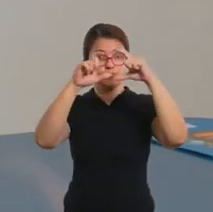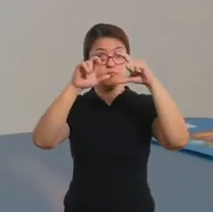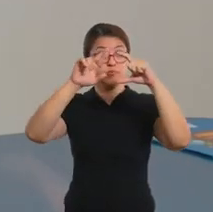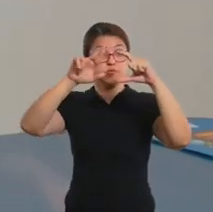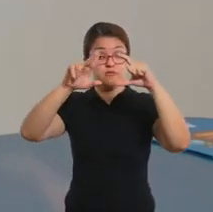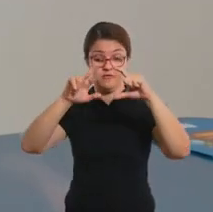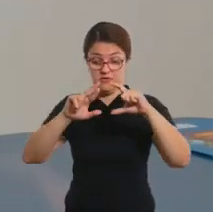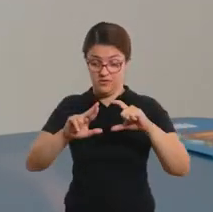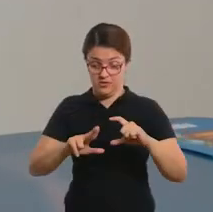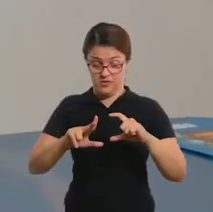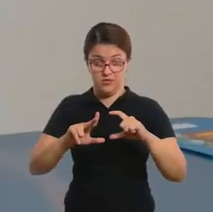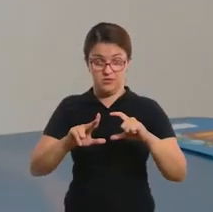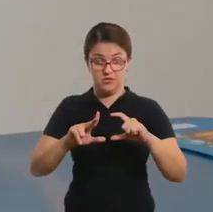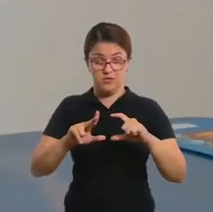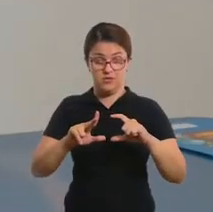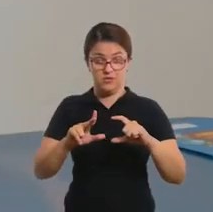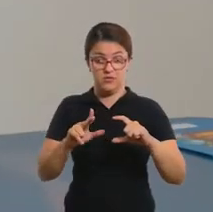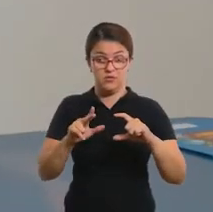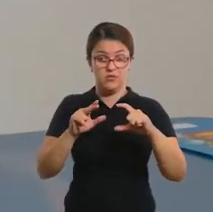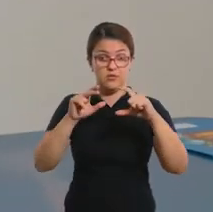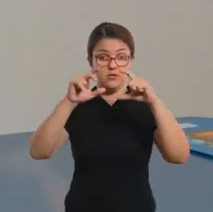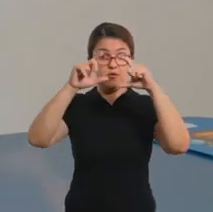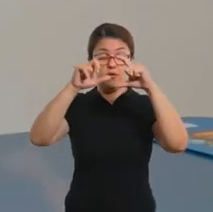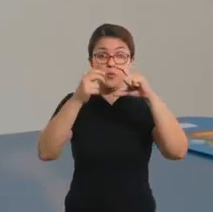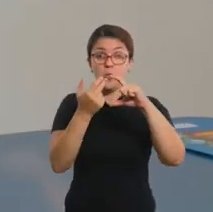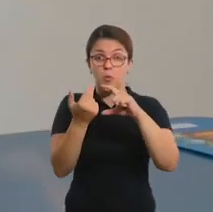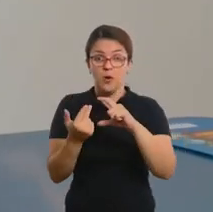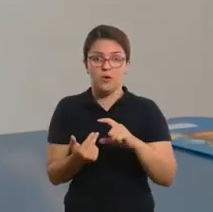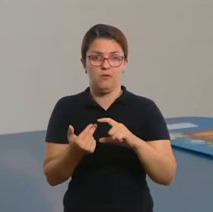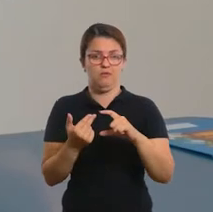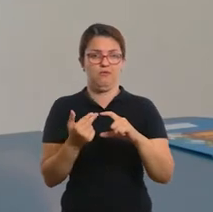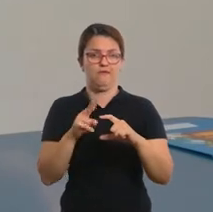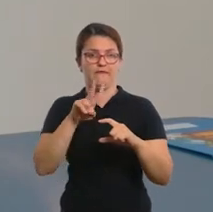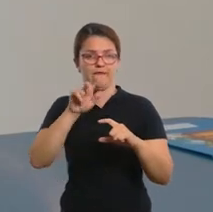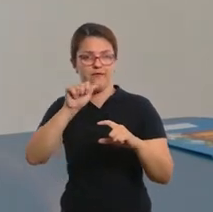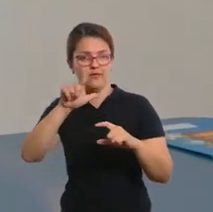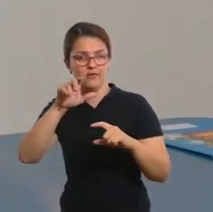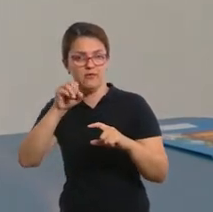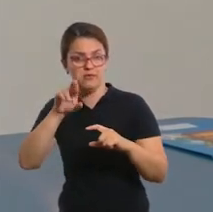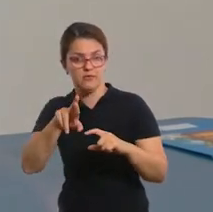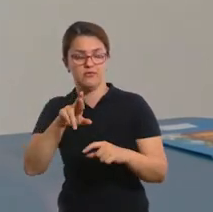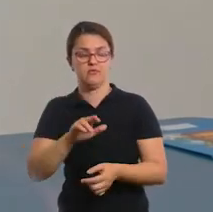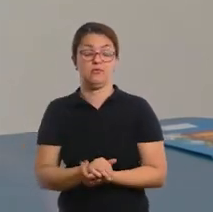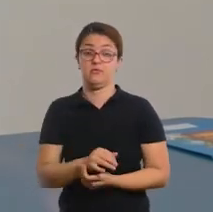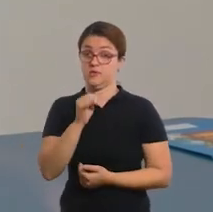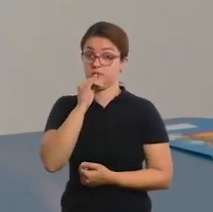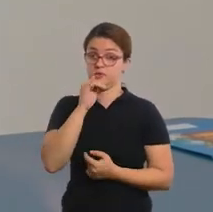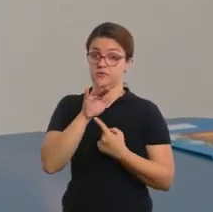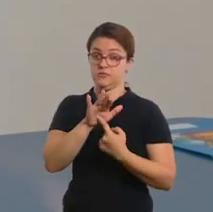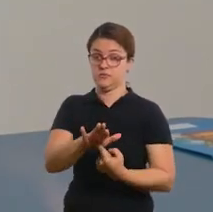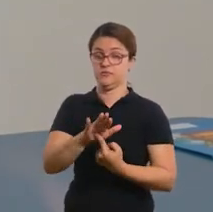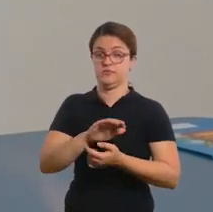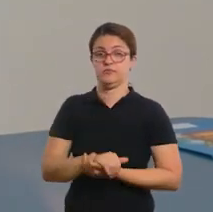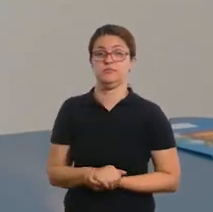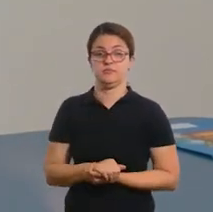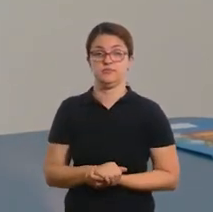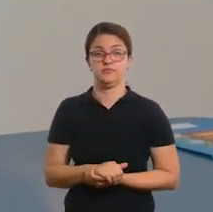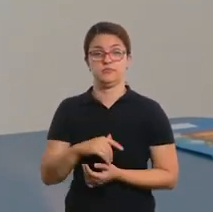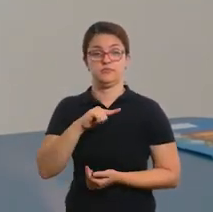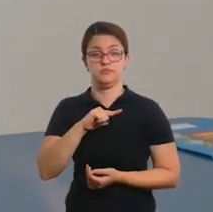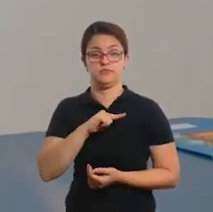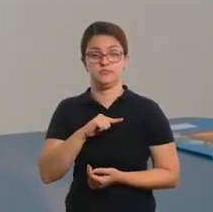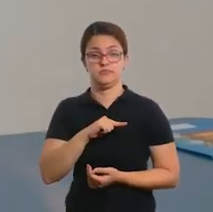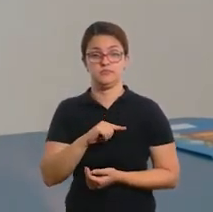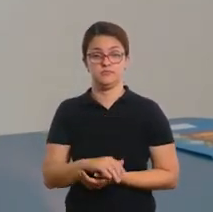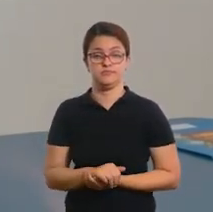frações diferentes com o mesmo valor. Eu tenho aqui um exemplo. Então, eu tenho